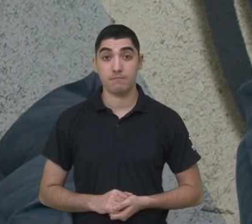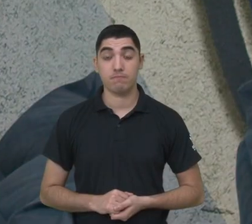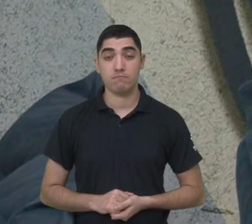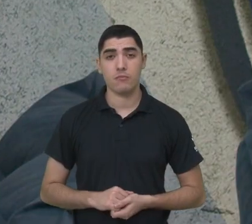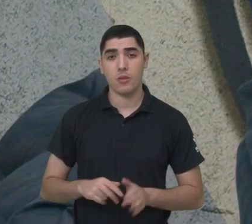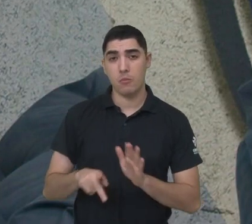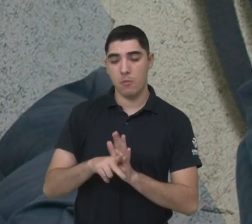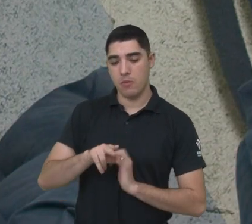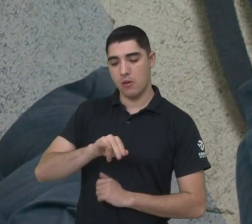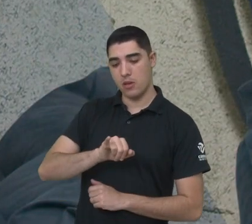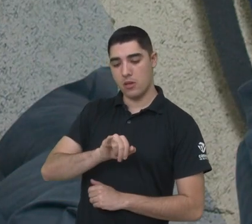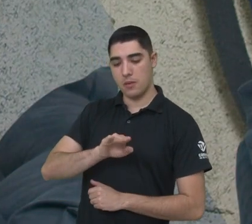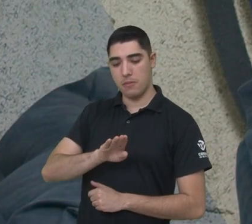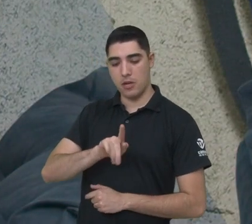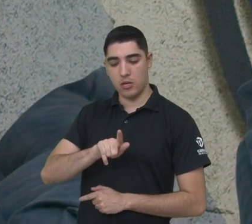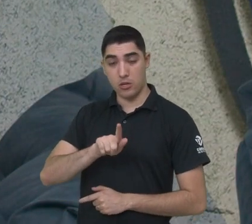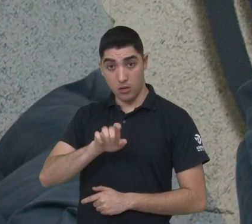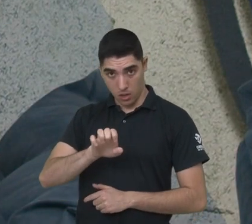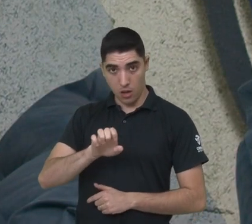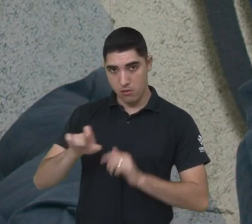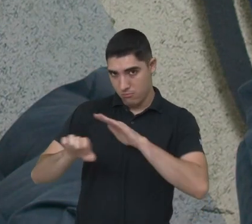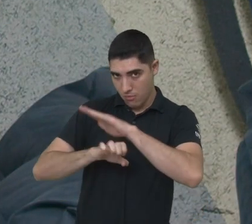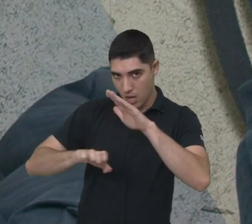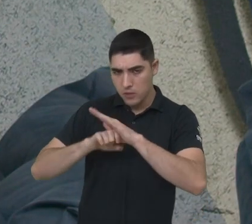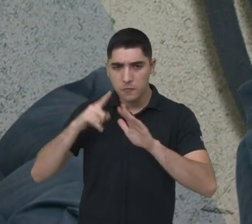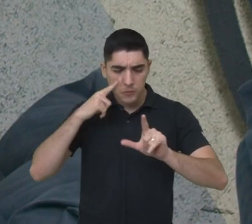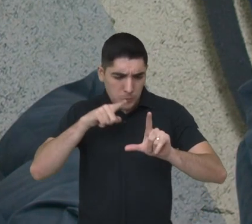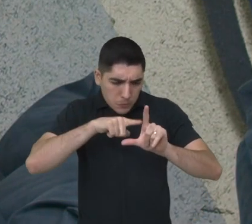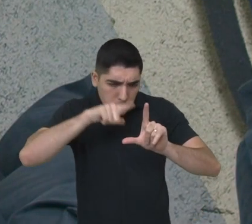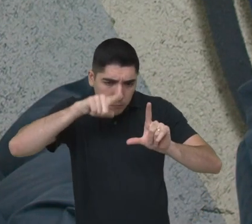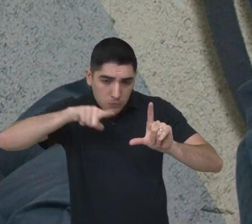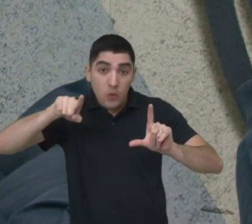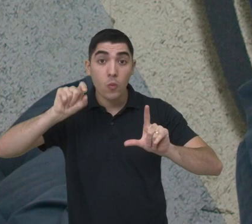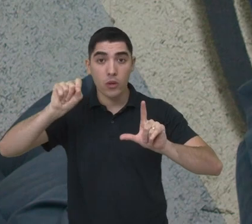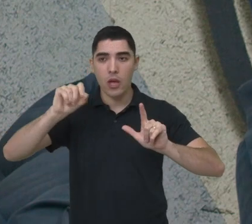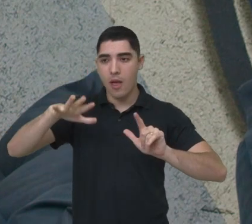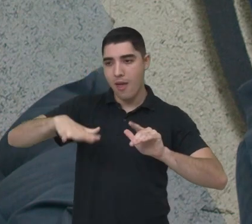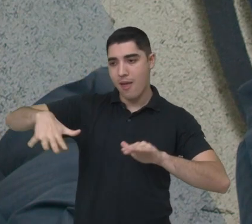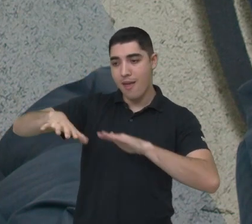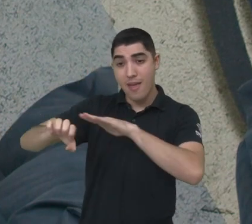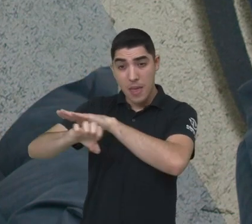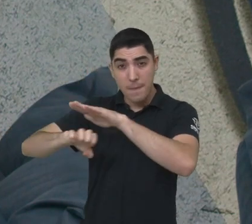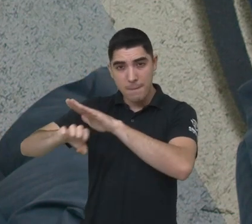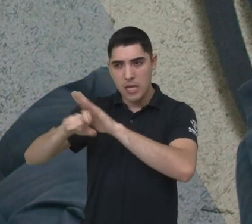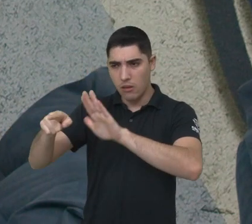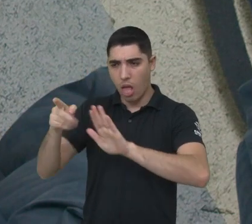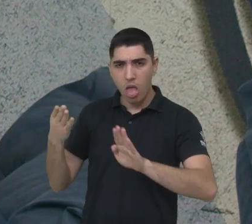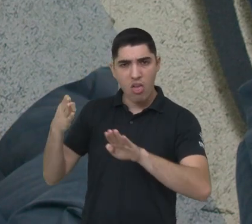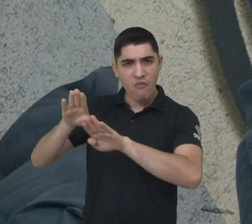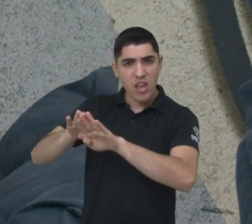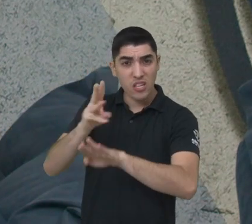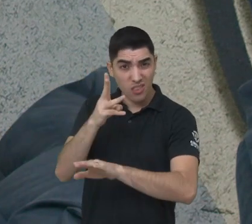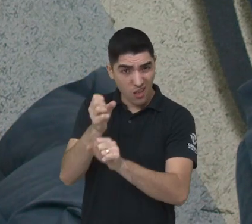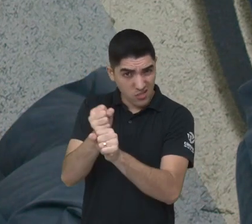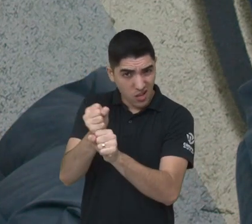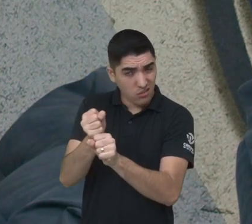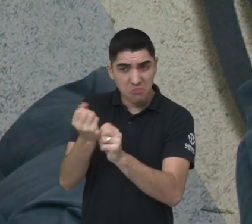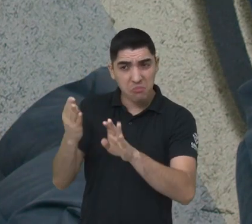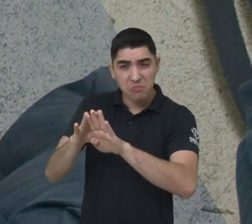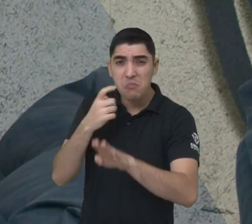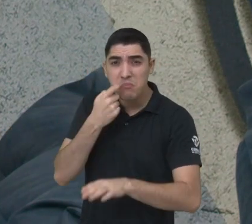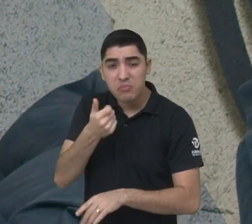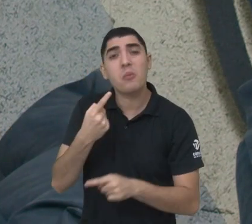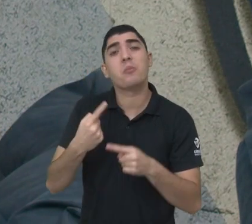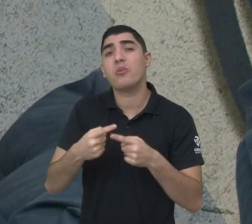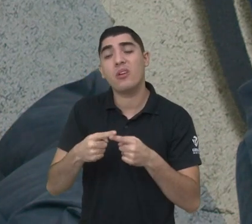O levantamento do IBGE mostra que quase metade das empresas que fecham em até 3 anos encerram suas atividades por